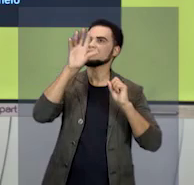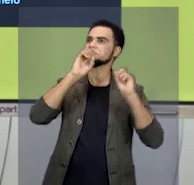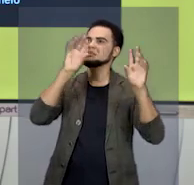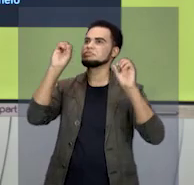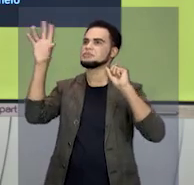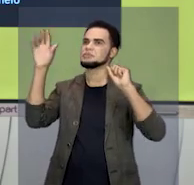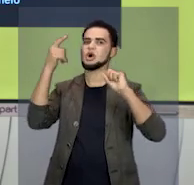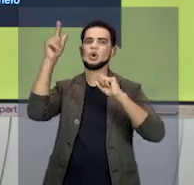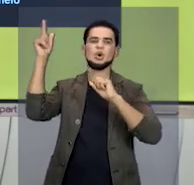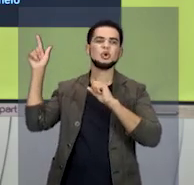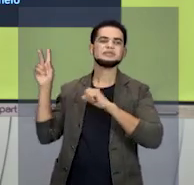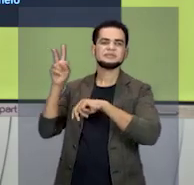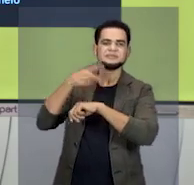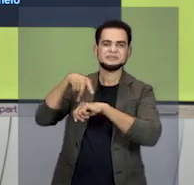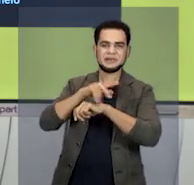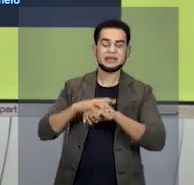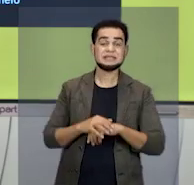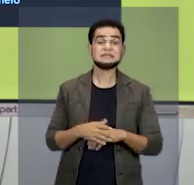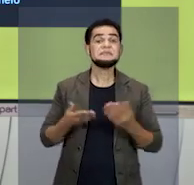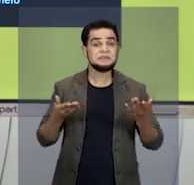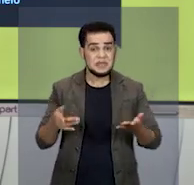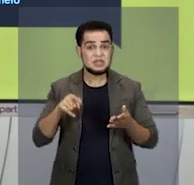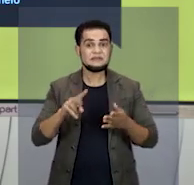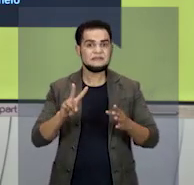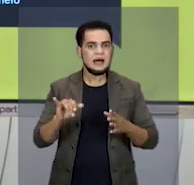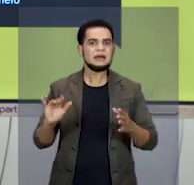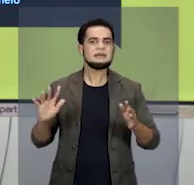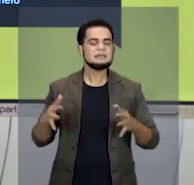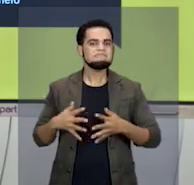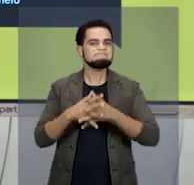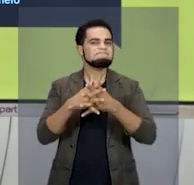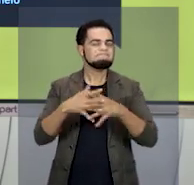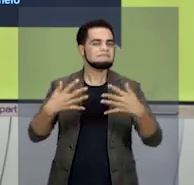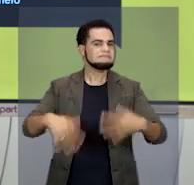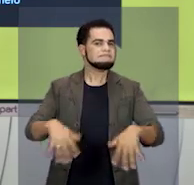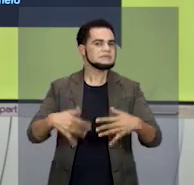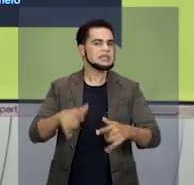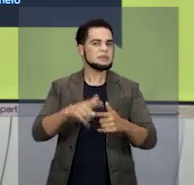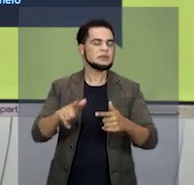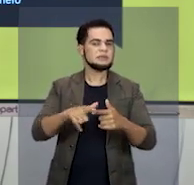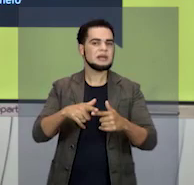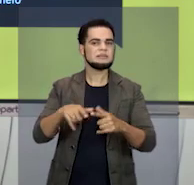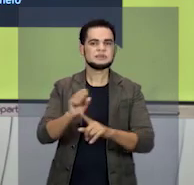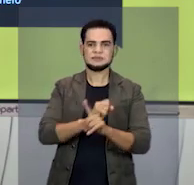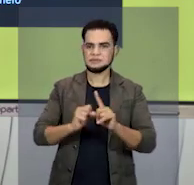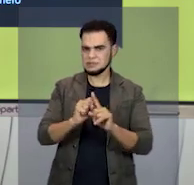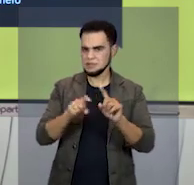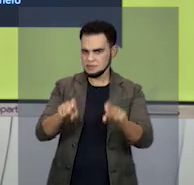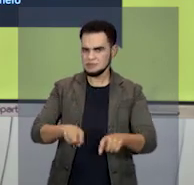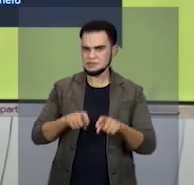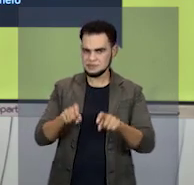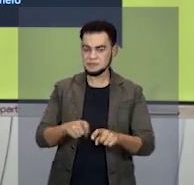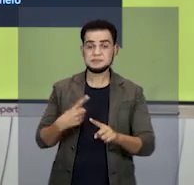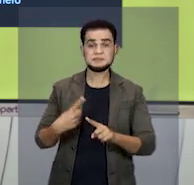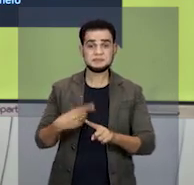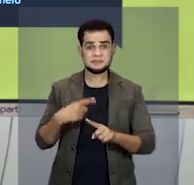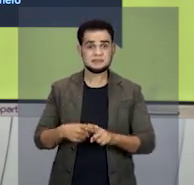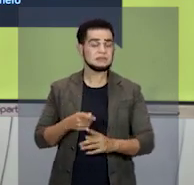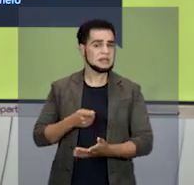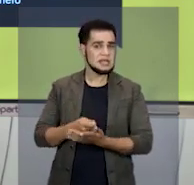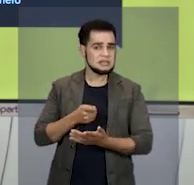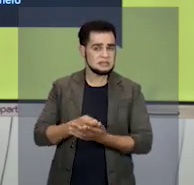E isso vai gerar esses conflitos sociais no campo, Porque cada vez mais, pela exigência aí do